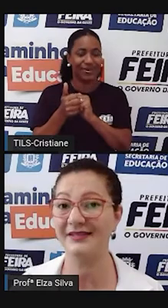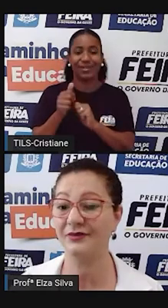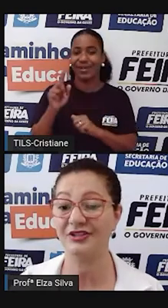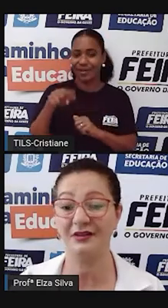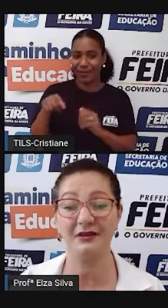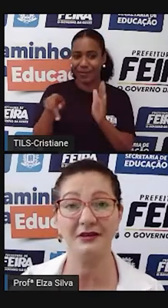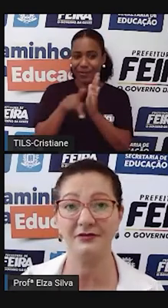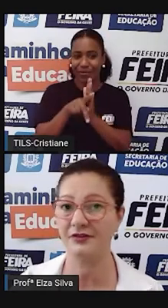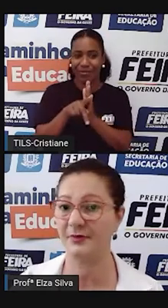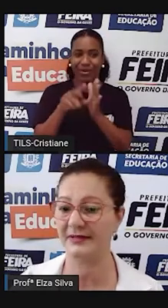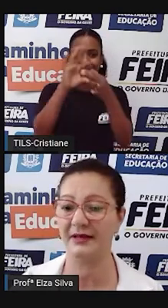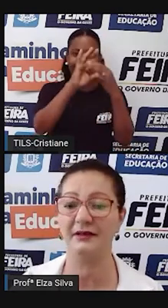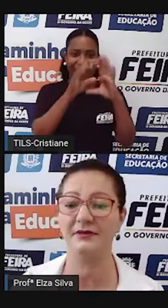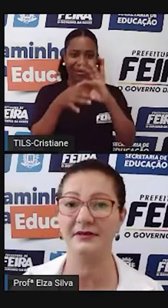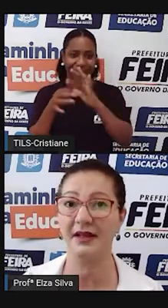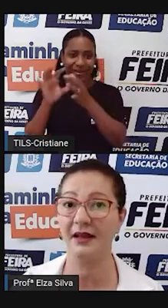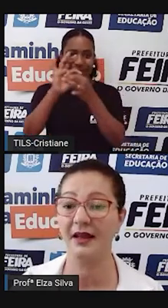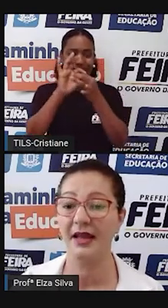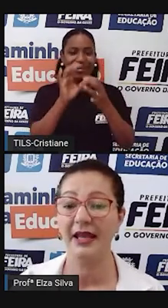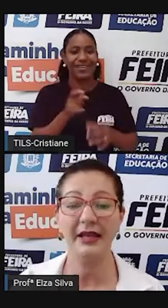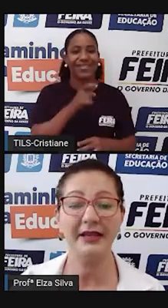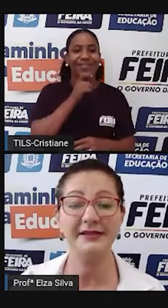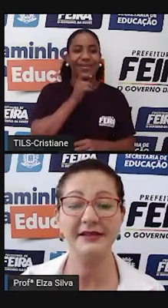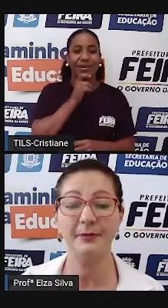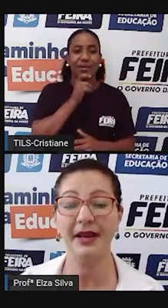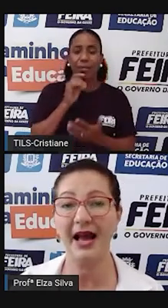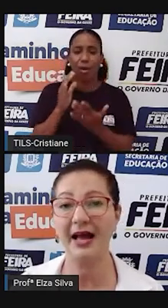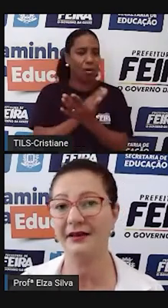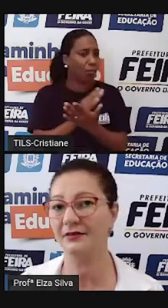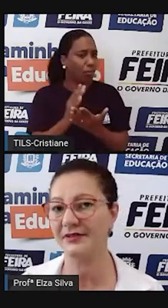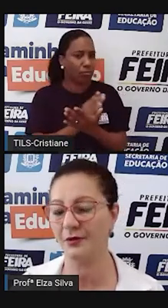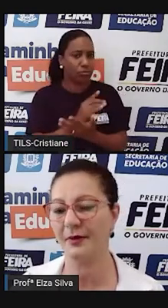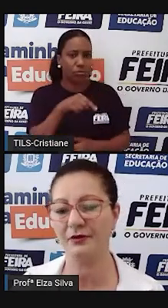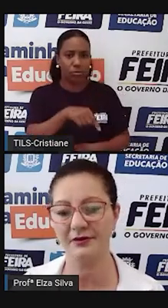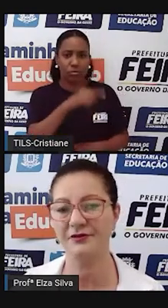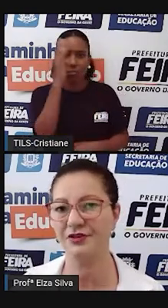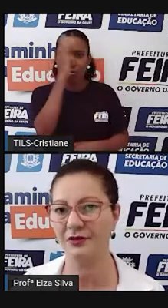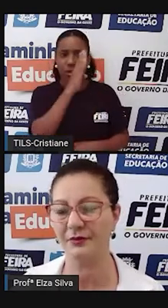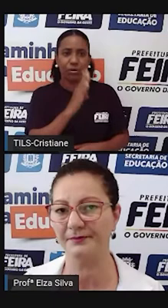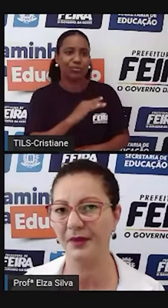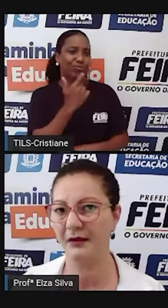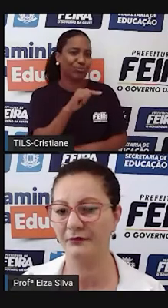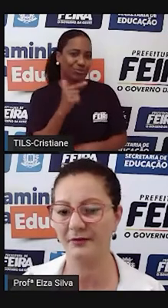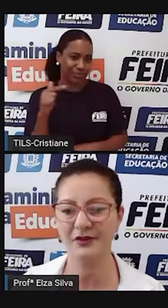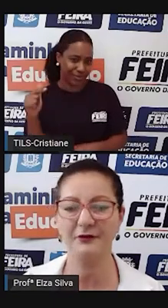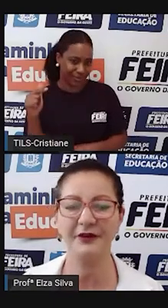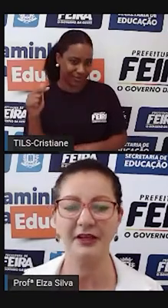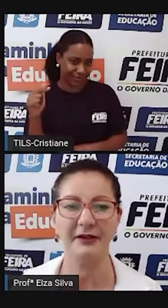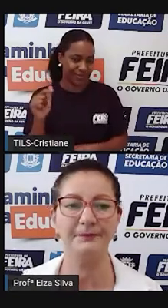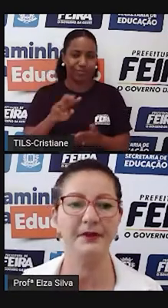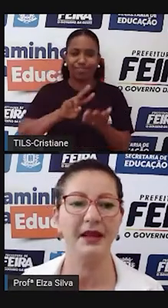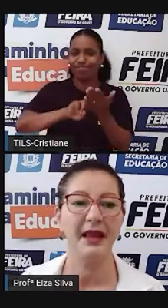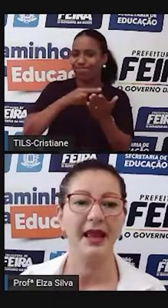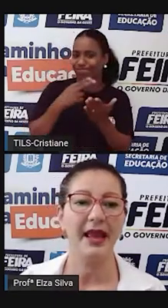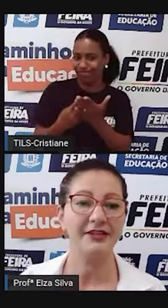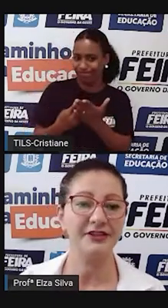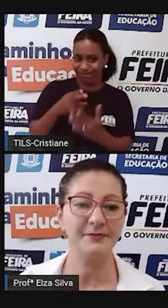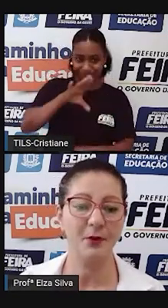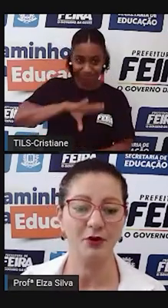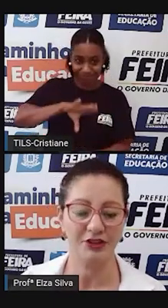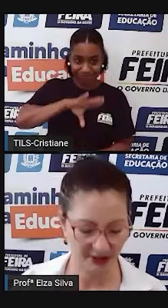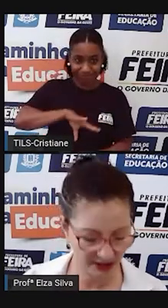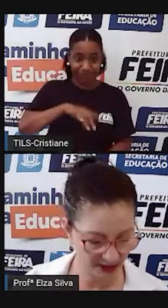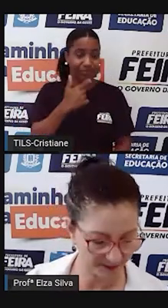geral, eles são estranhos aos brasileiros, né? E nem sempre há tradução para o nosso idioma. Vamos conferir.